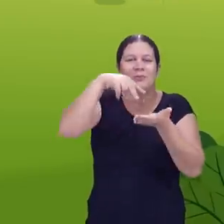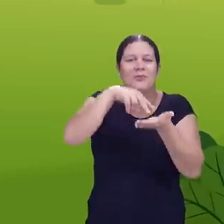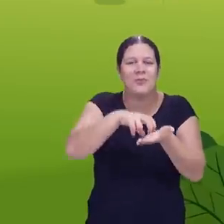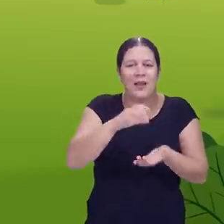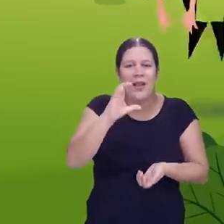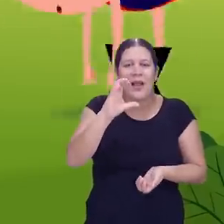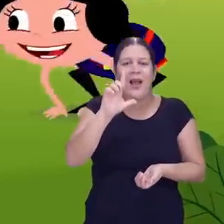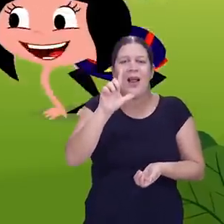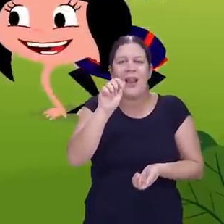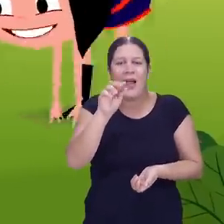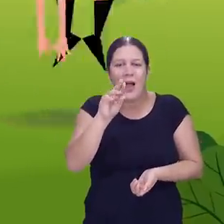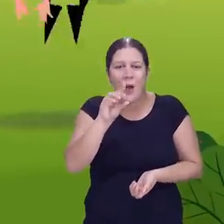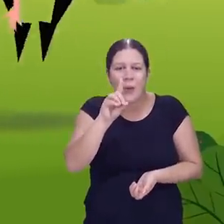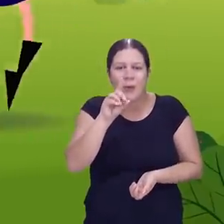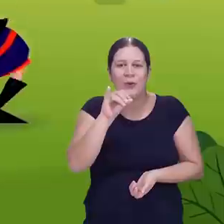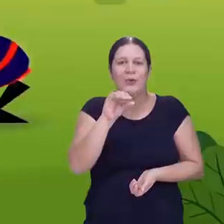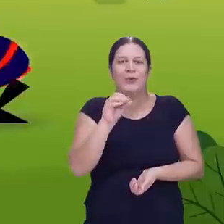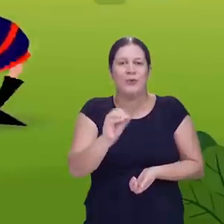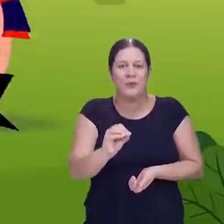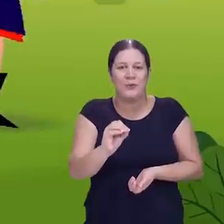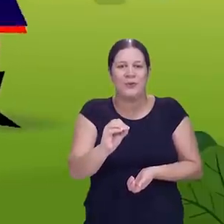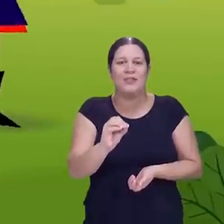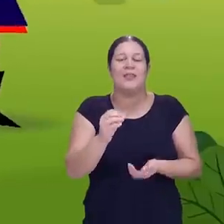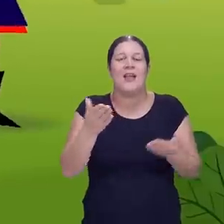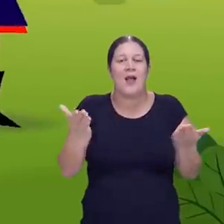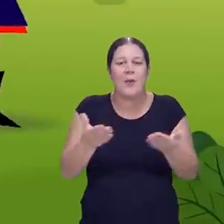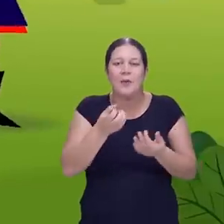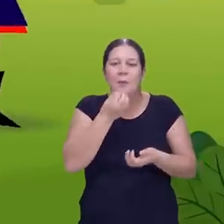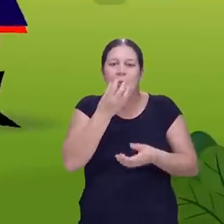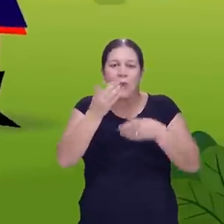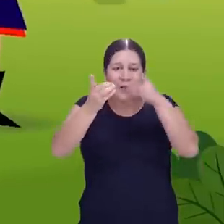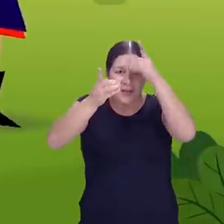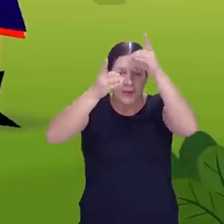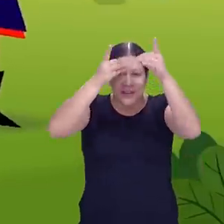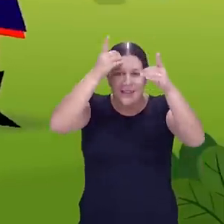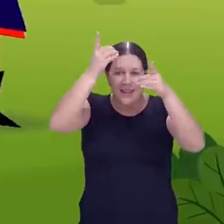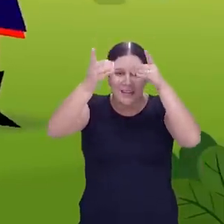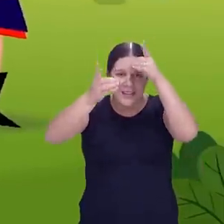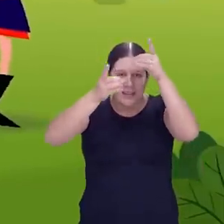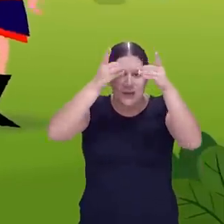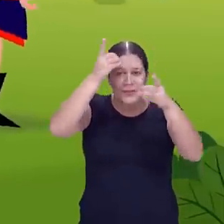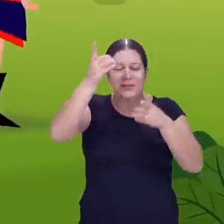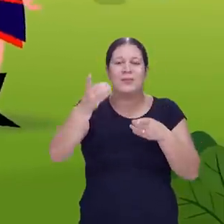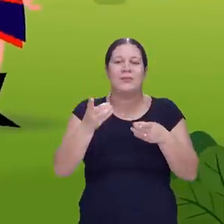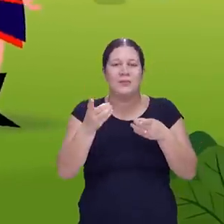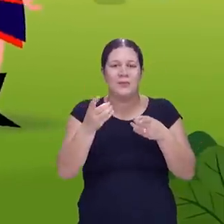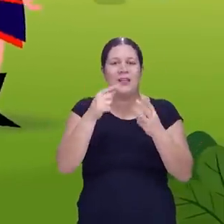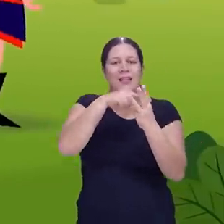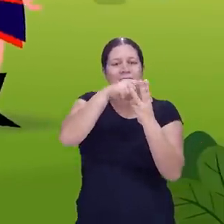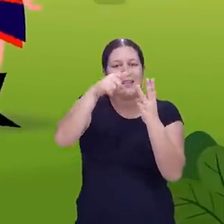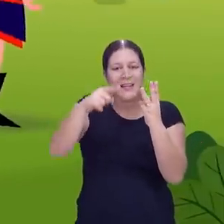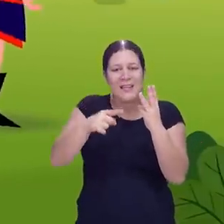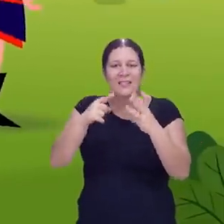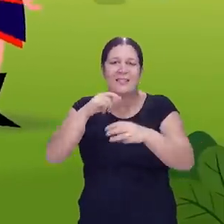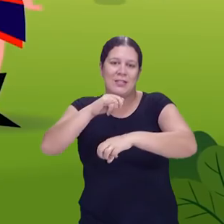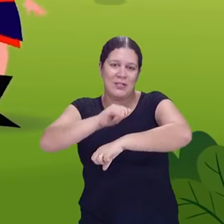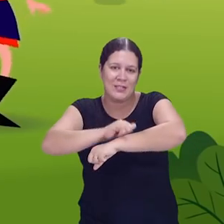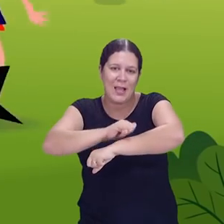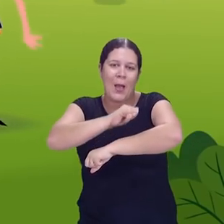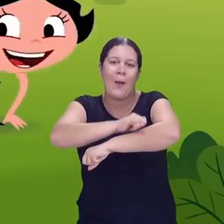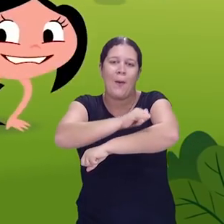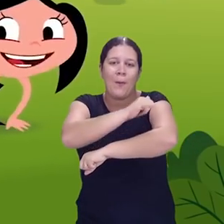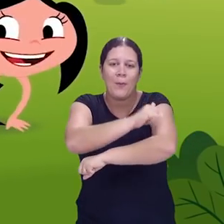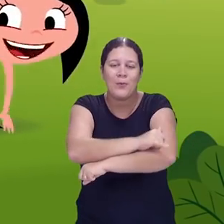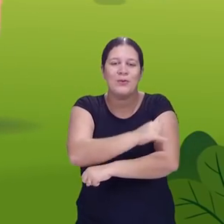Ei, Cláudio, Júpiter. Tive uma boa ideia para o Faz de Conta. Vamos ser três sapos na floresta